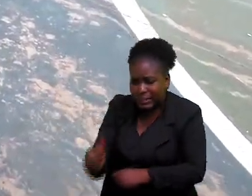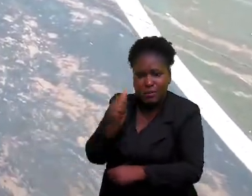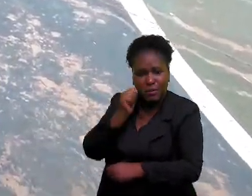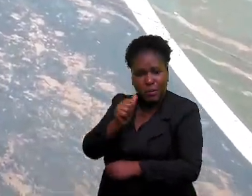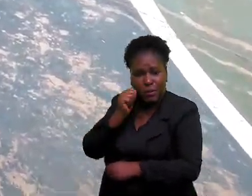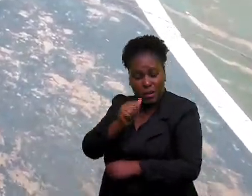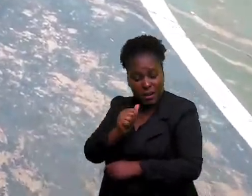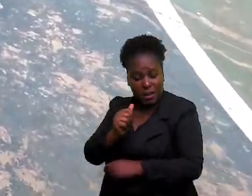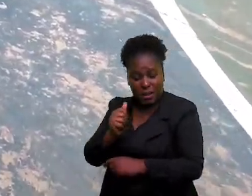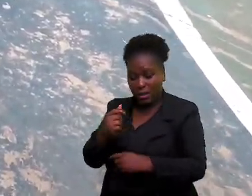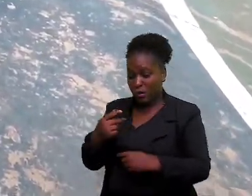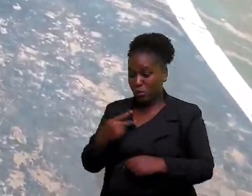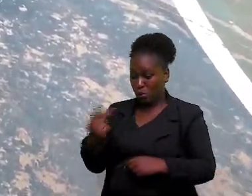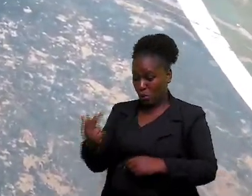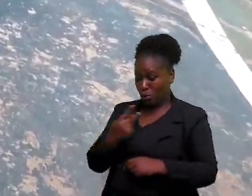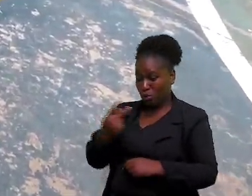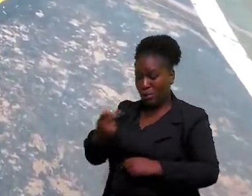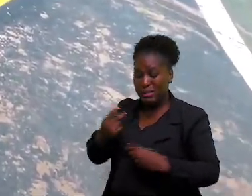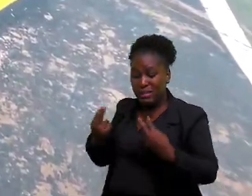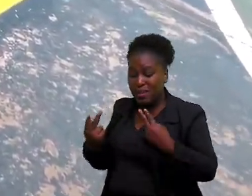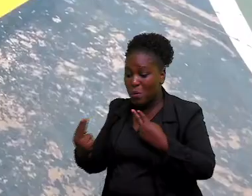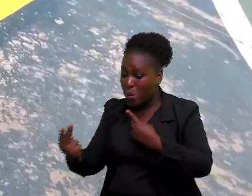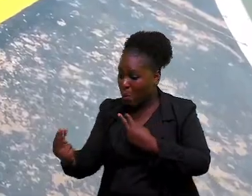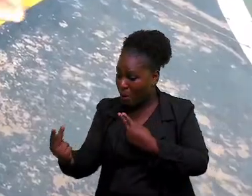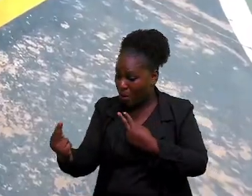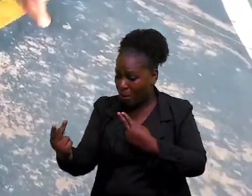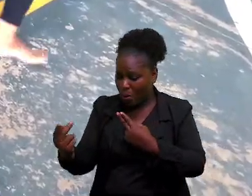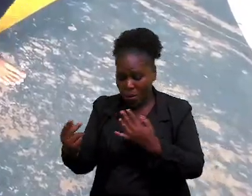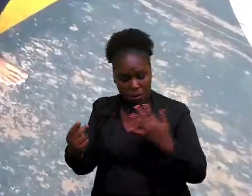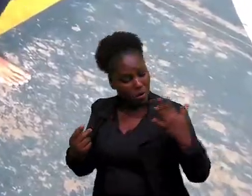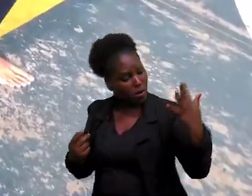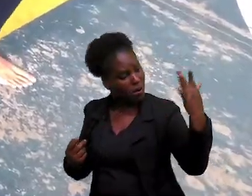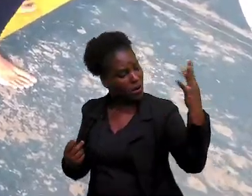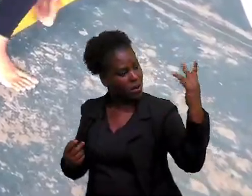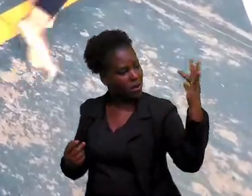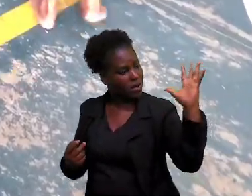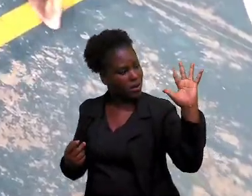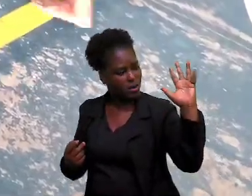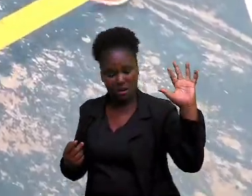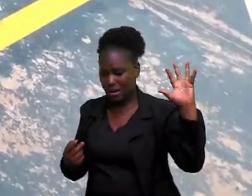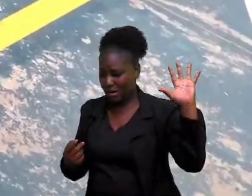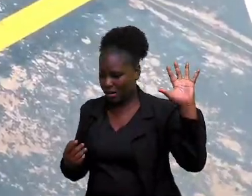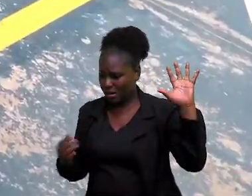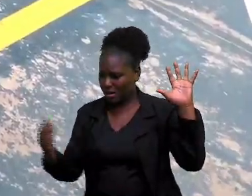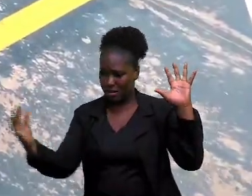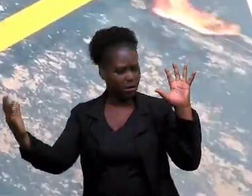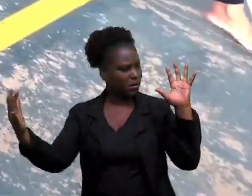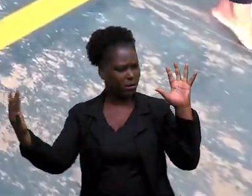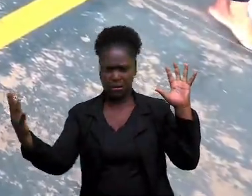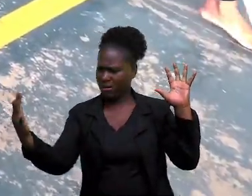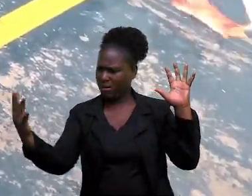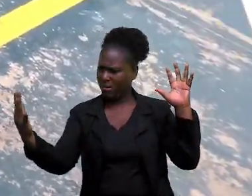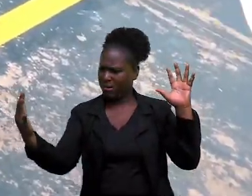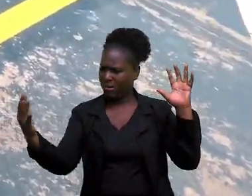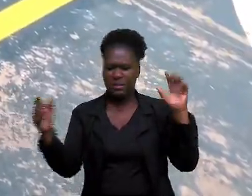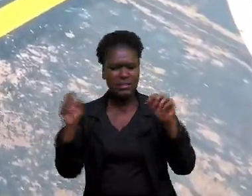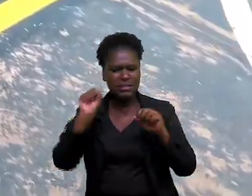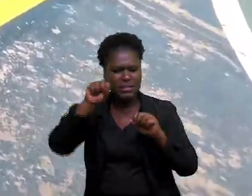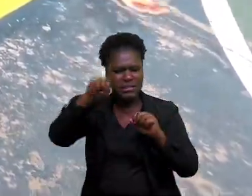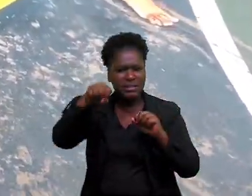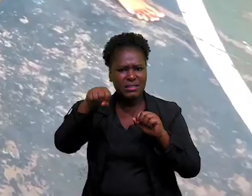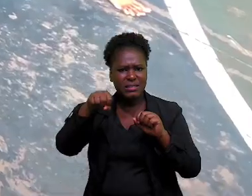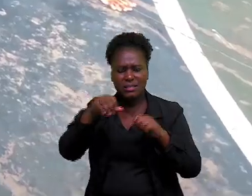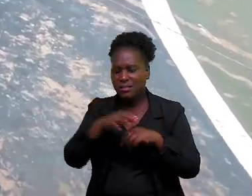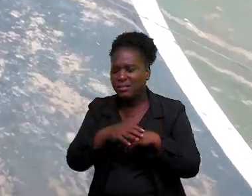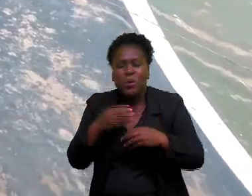e paciência, sei que um homem vai se tornar. Só você